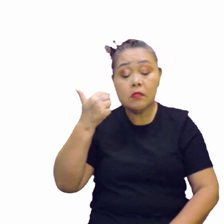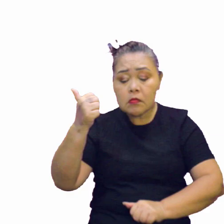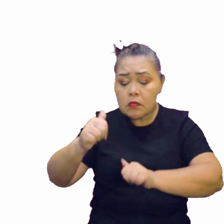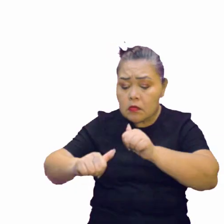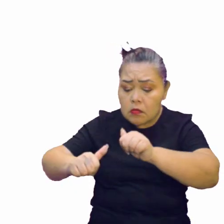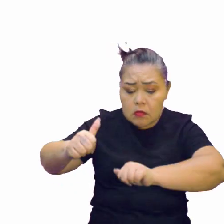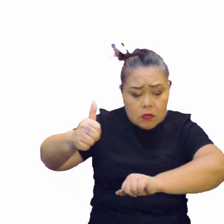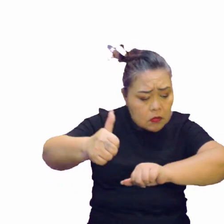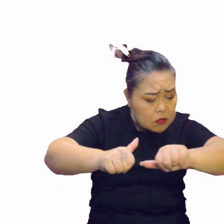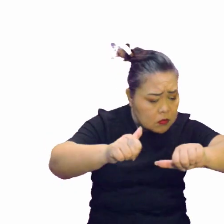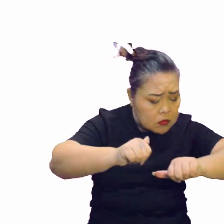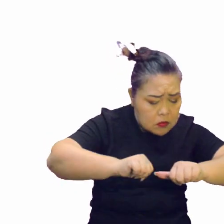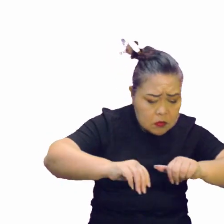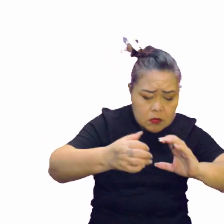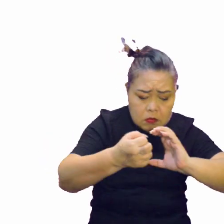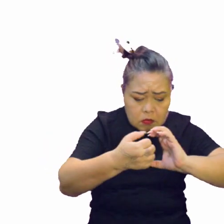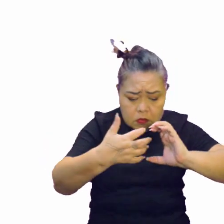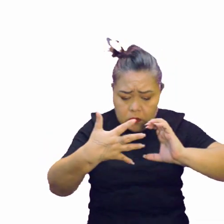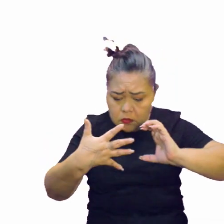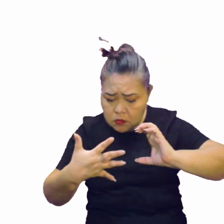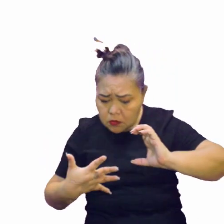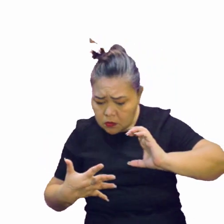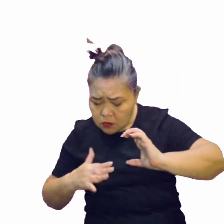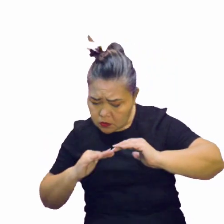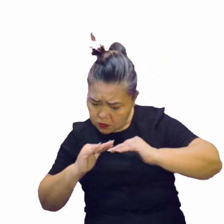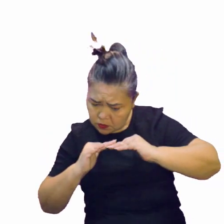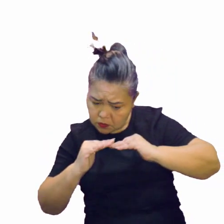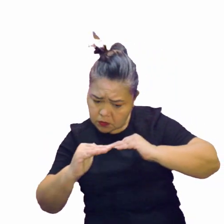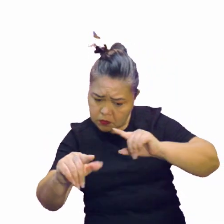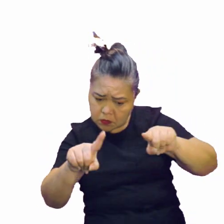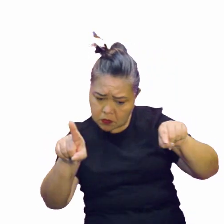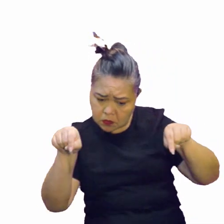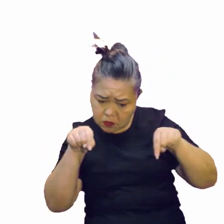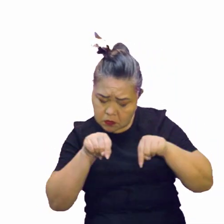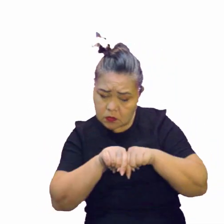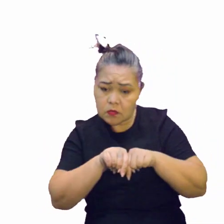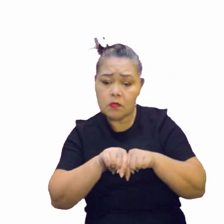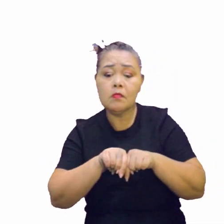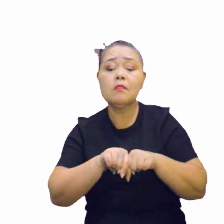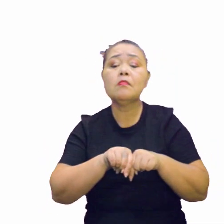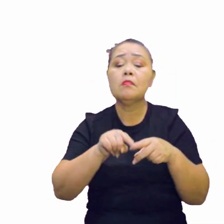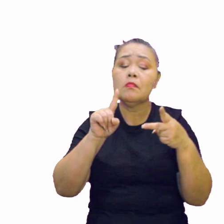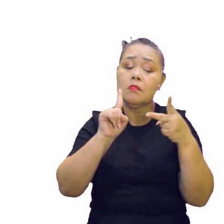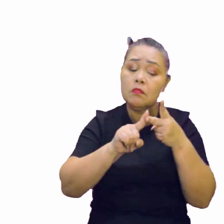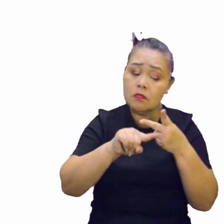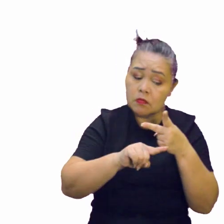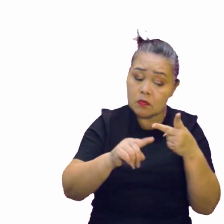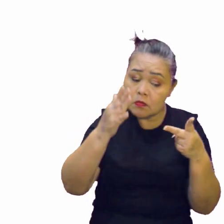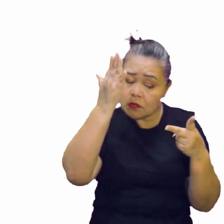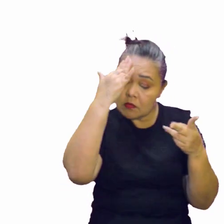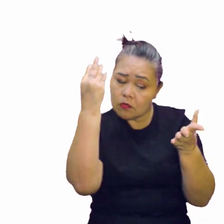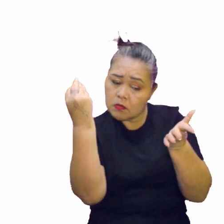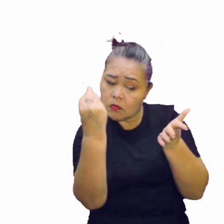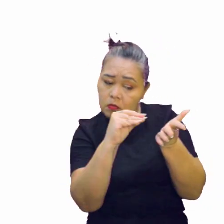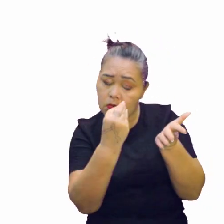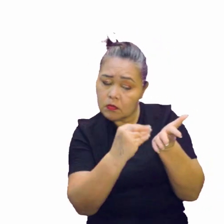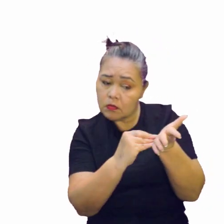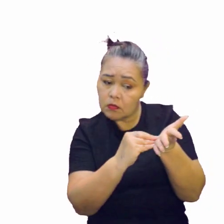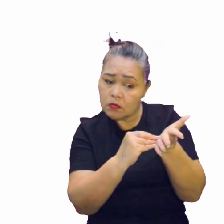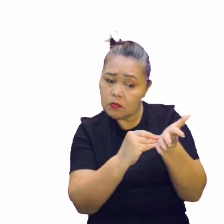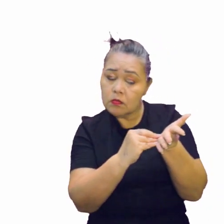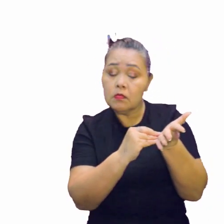da característica da sua propriedade, levantamento da estrutura. Desculpa, não,